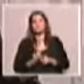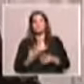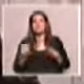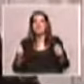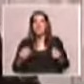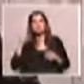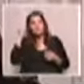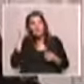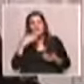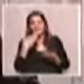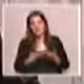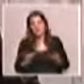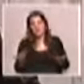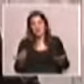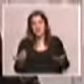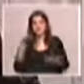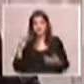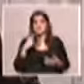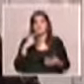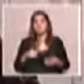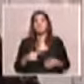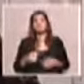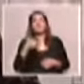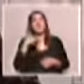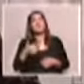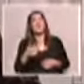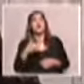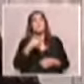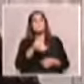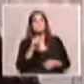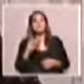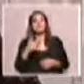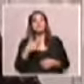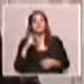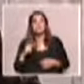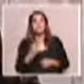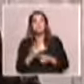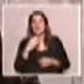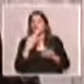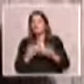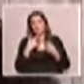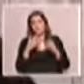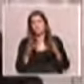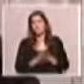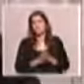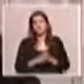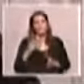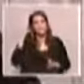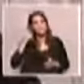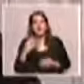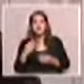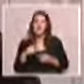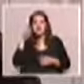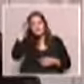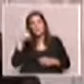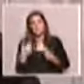que as ovelhas trazem, não é? Os franceses chamam-lhe a boa besta, la bonne bête, porque dá tudo, não é? É um animal muito generoso. É.